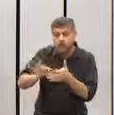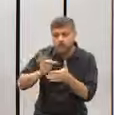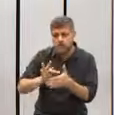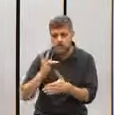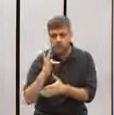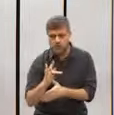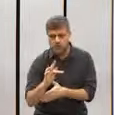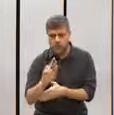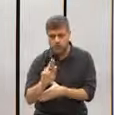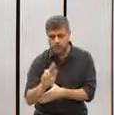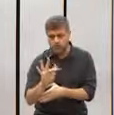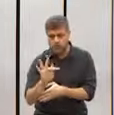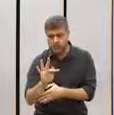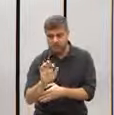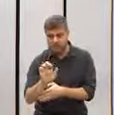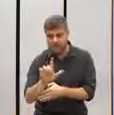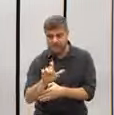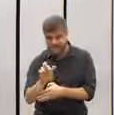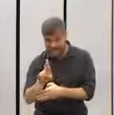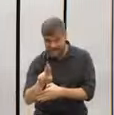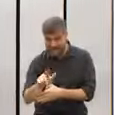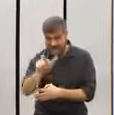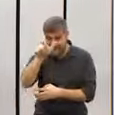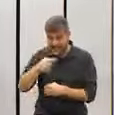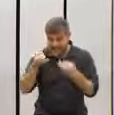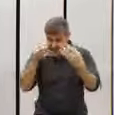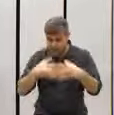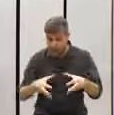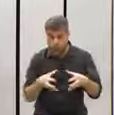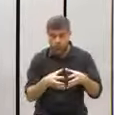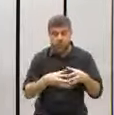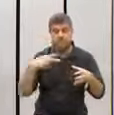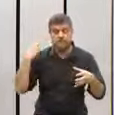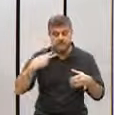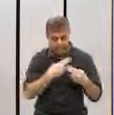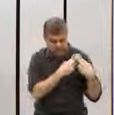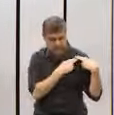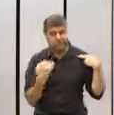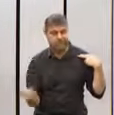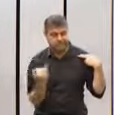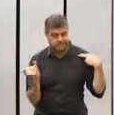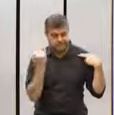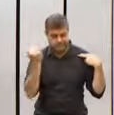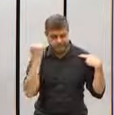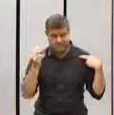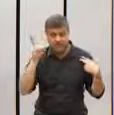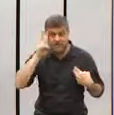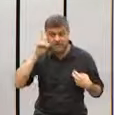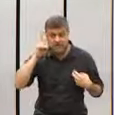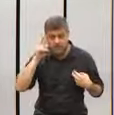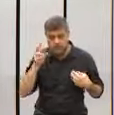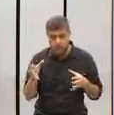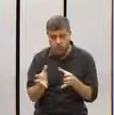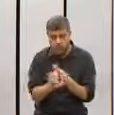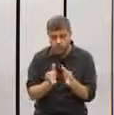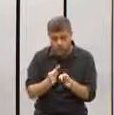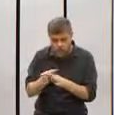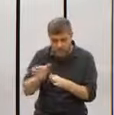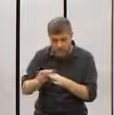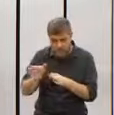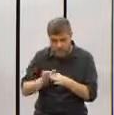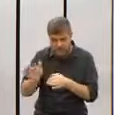e o Rafael mencionou a importância também do trabalho das comissões e lembrou que o Conselho Tutelar, inclusive